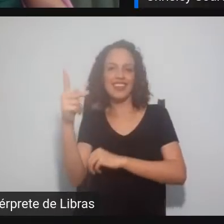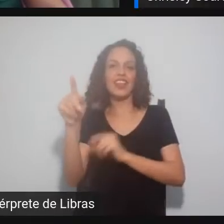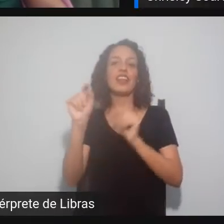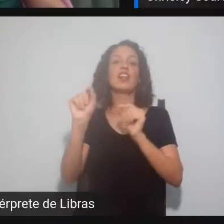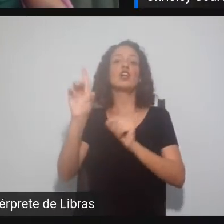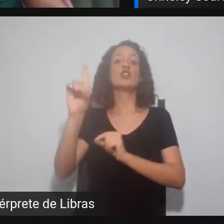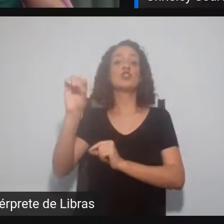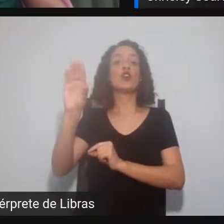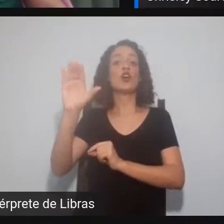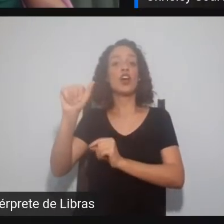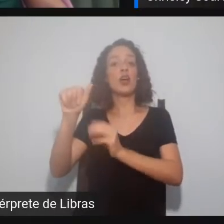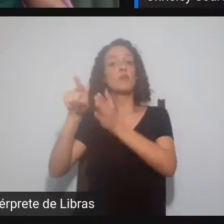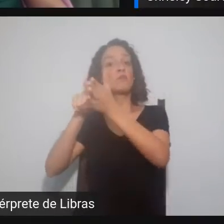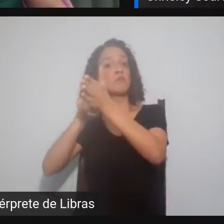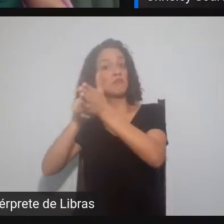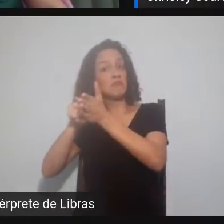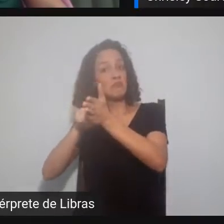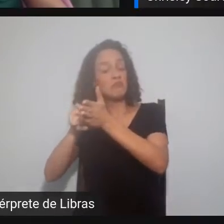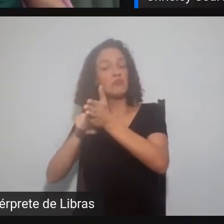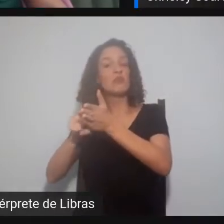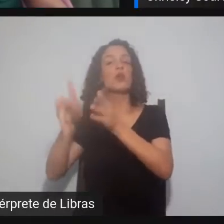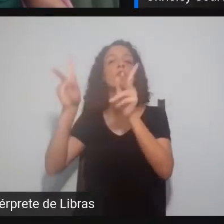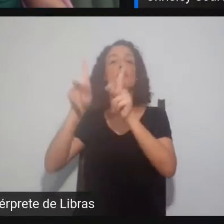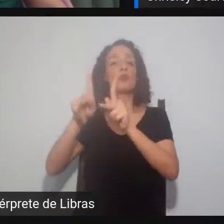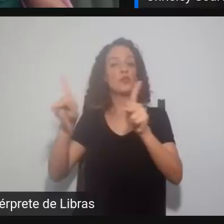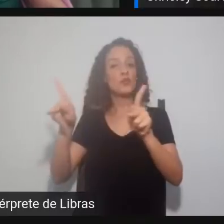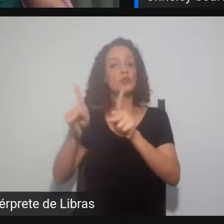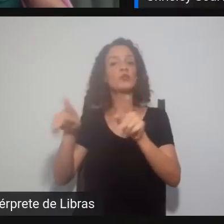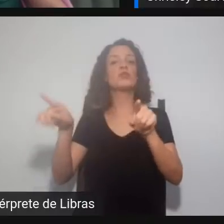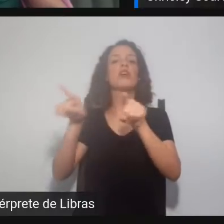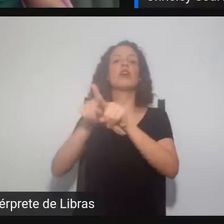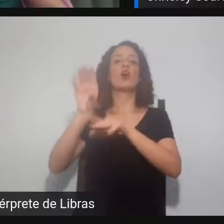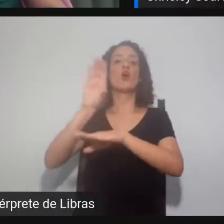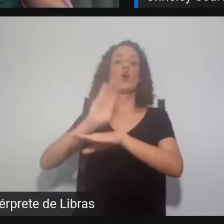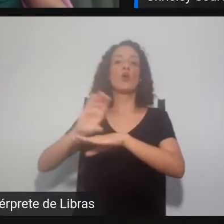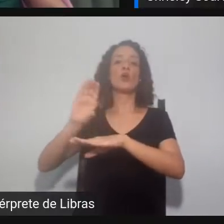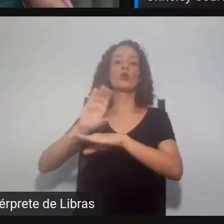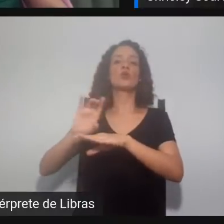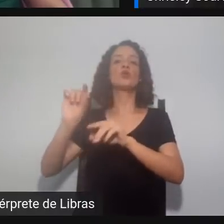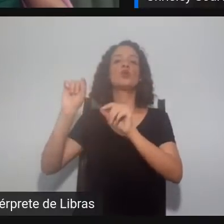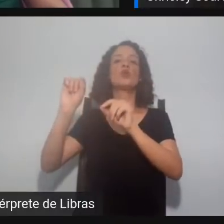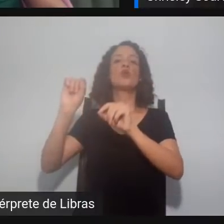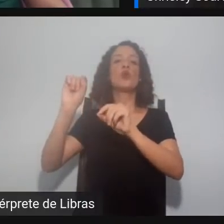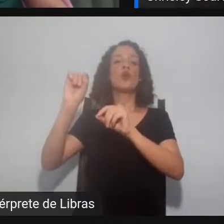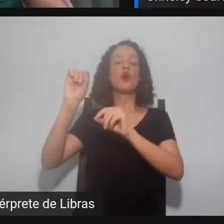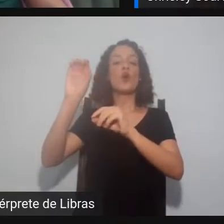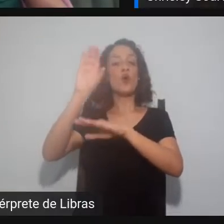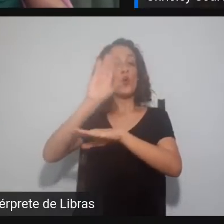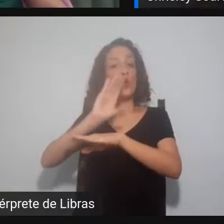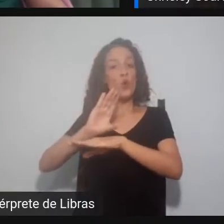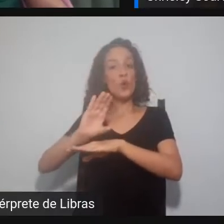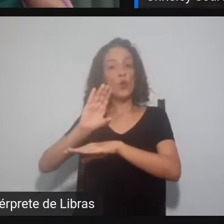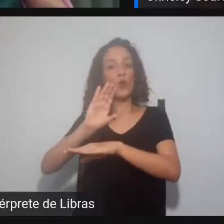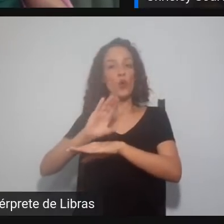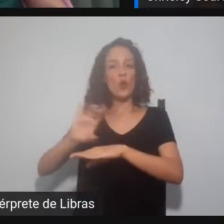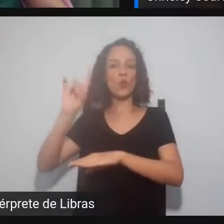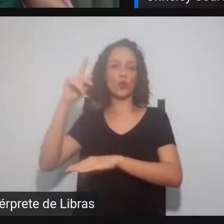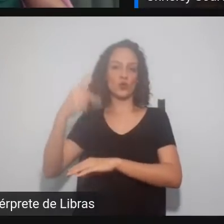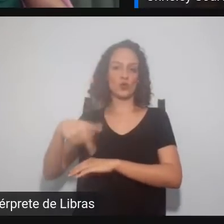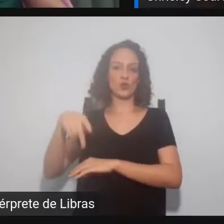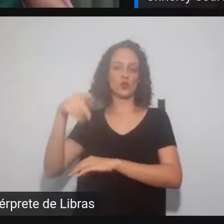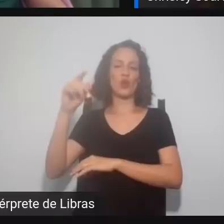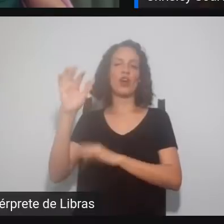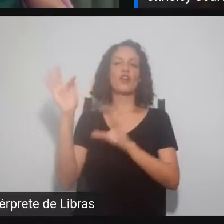também professora e nossa coordenadora no curso da FUMEC. Ela tem graduação em